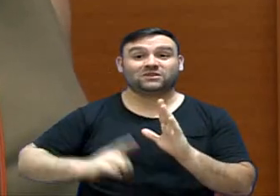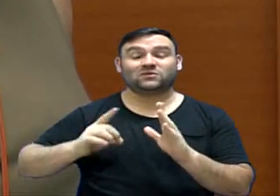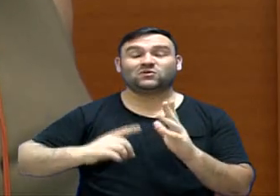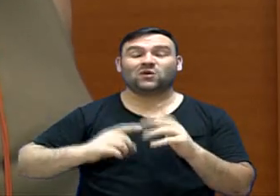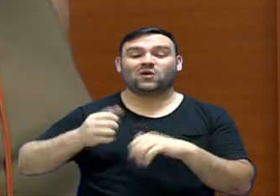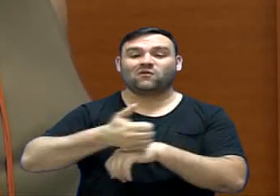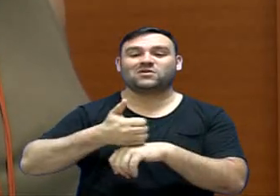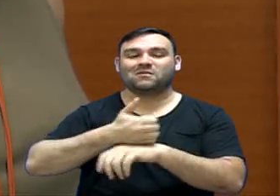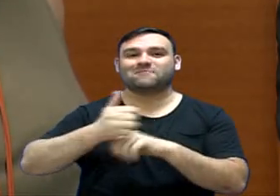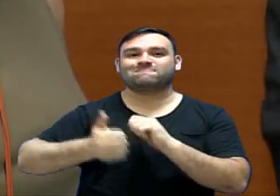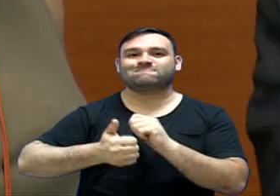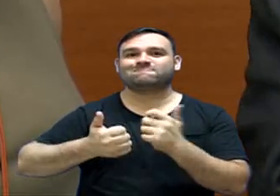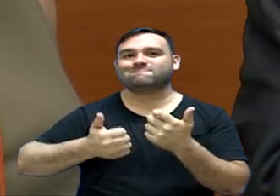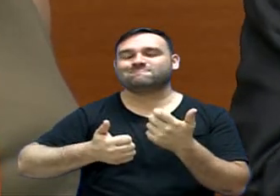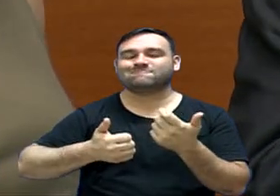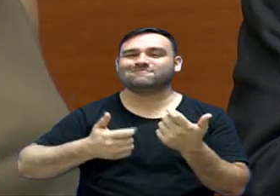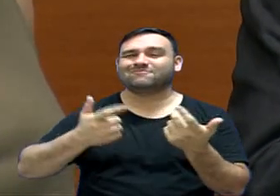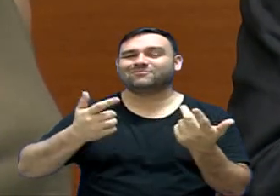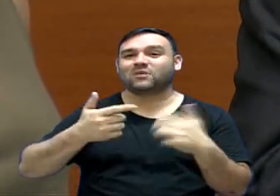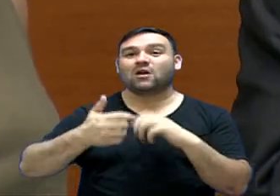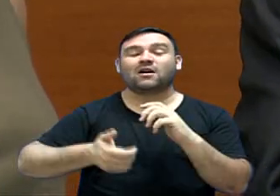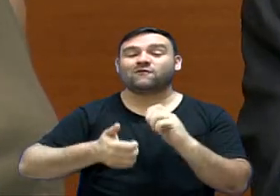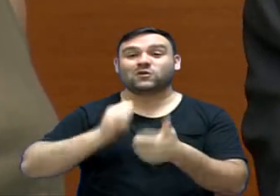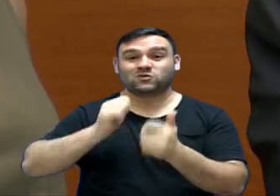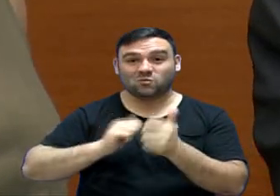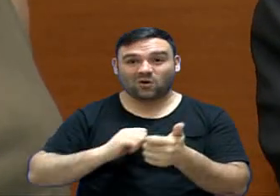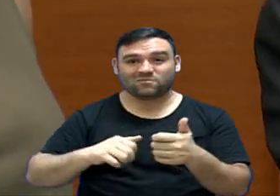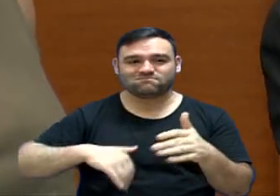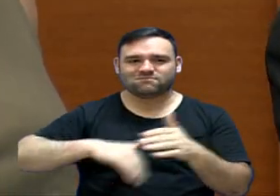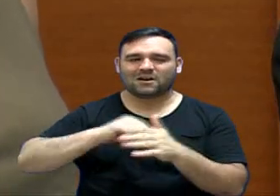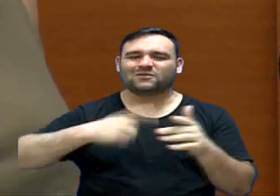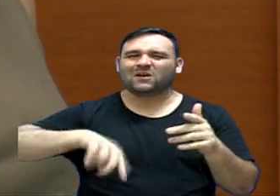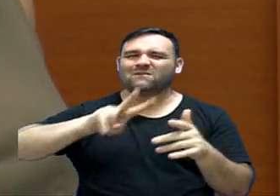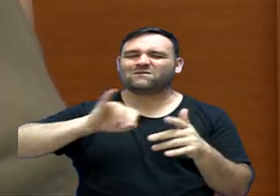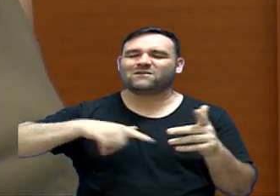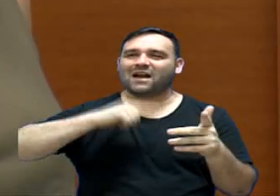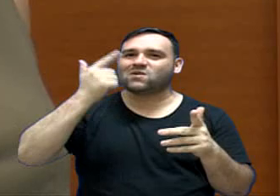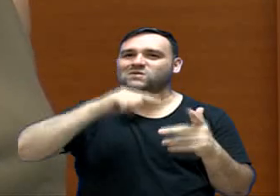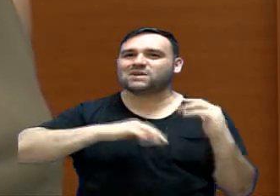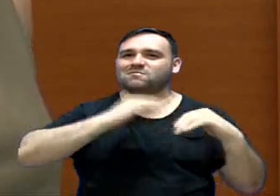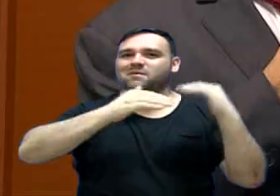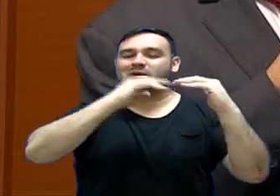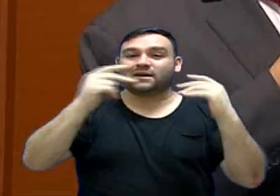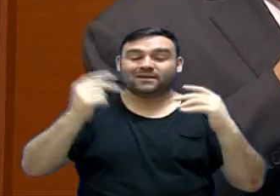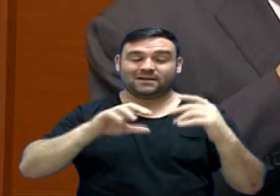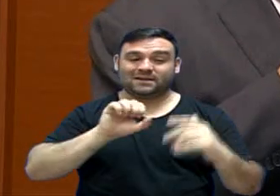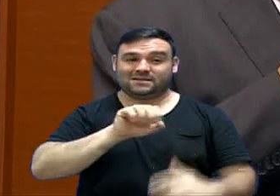ainda. Infelizmente esse ano foi um ano triste para nós, mas a gente vai vencer, vai subir. Sorocaba merece um São Bento na primeira divisão